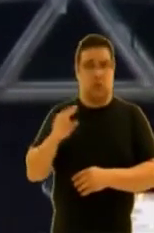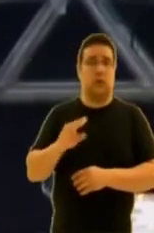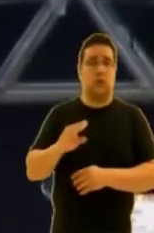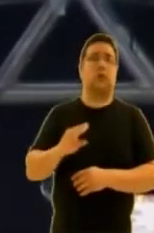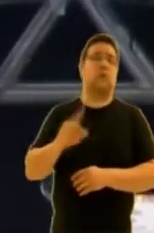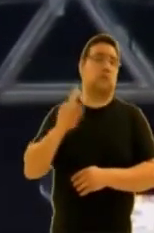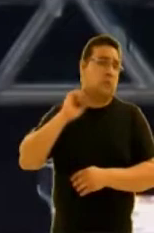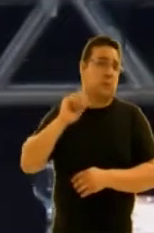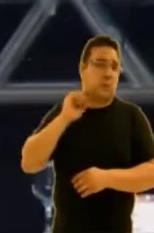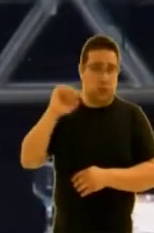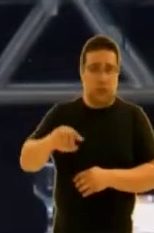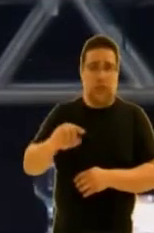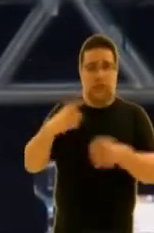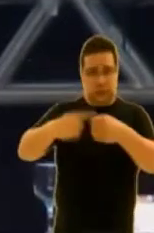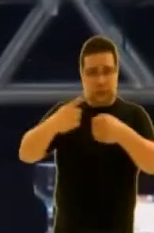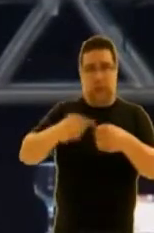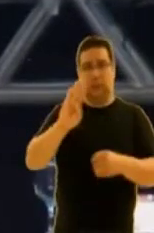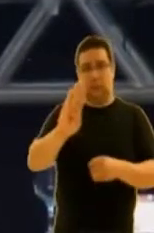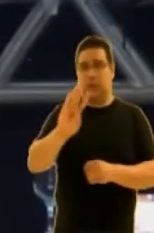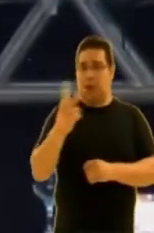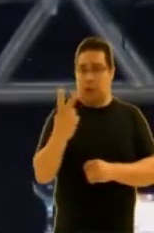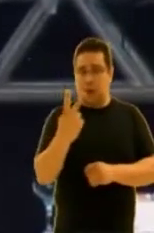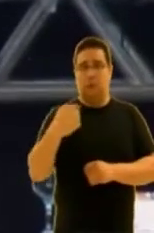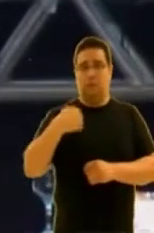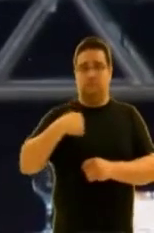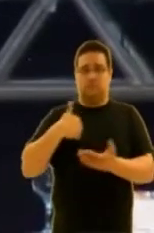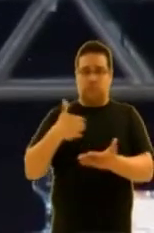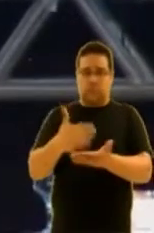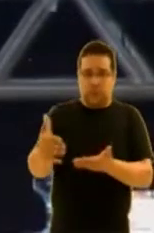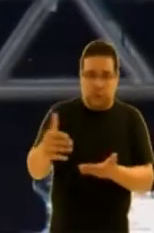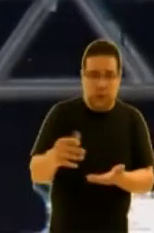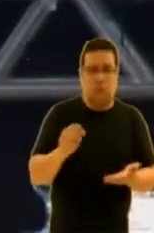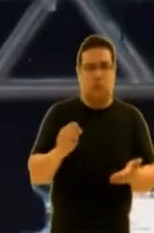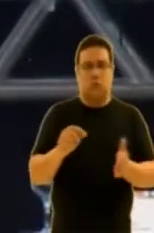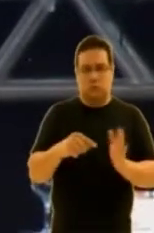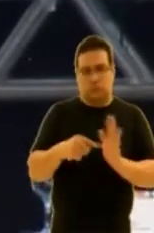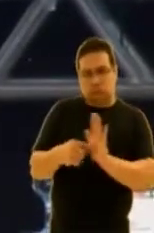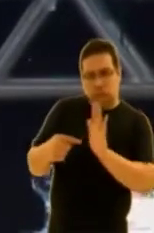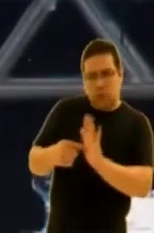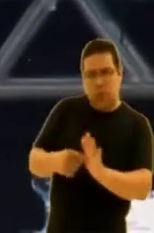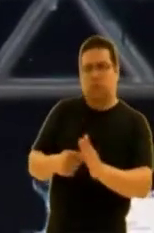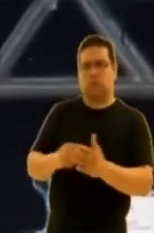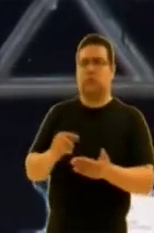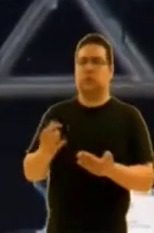tornei, pelo menos assim eu acreditava, um assessor informal da Undime,